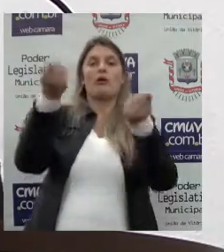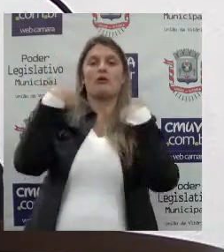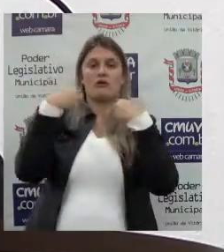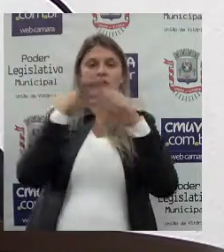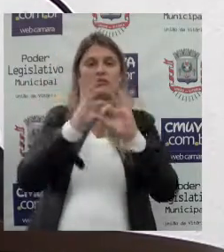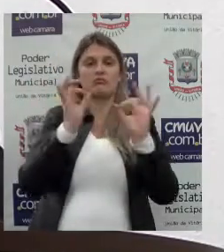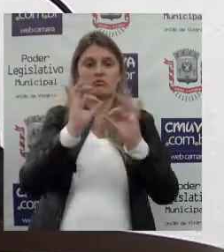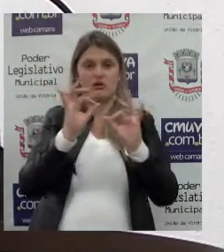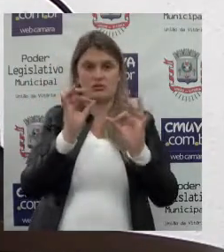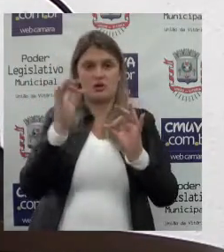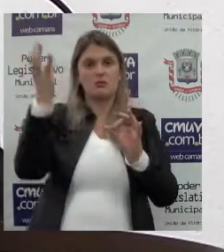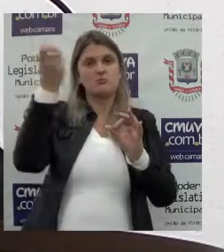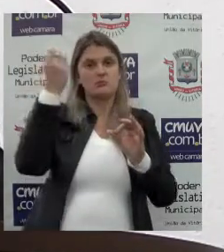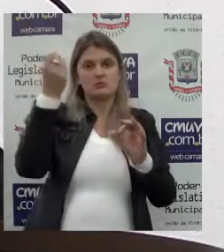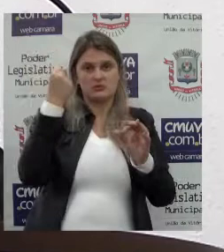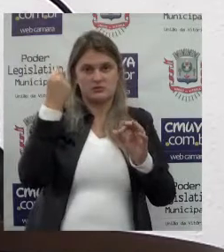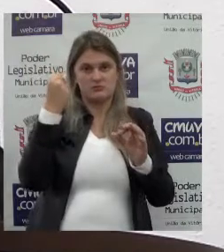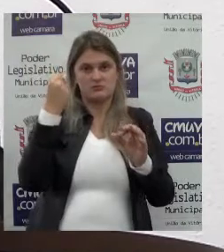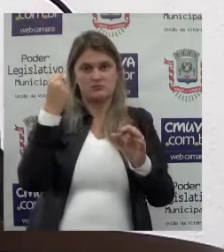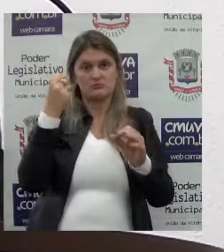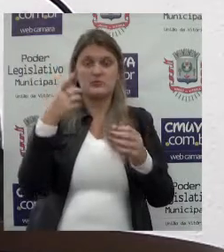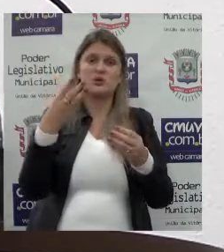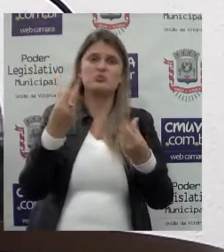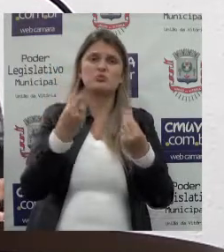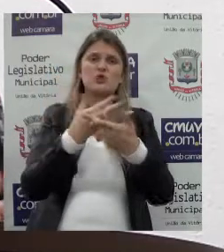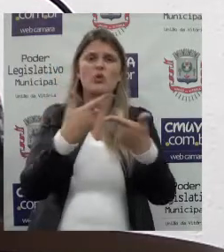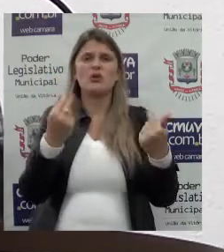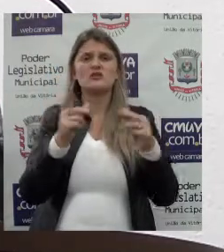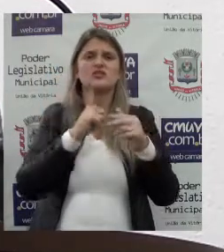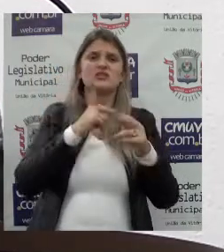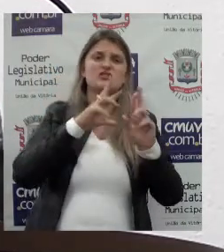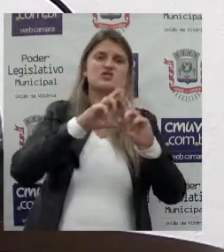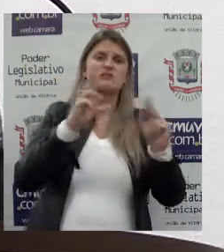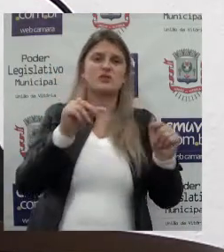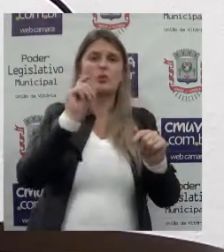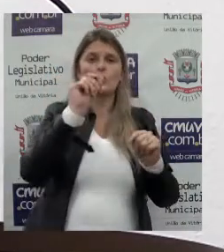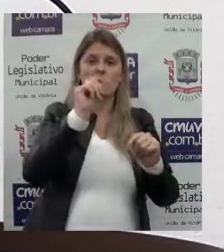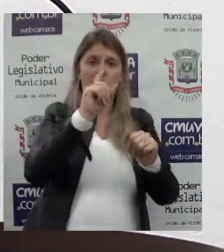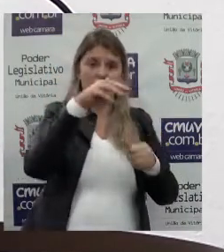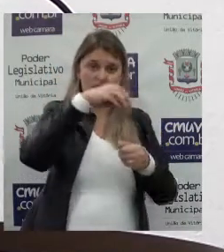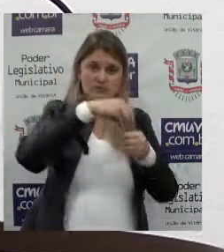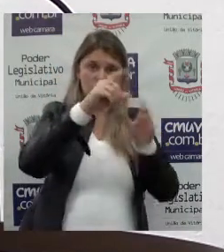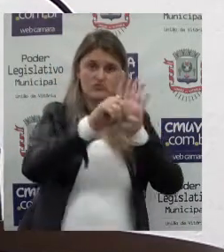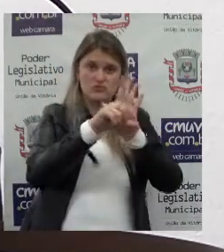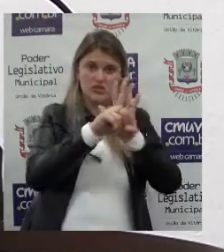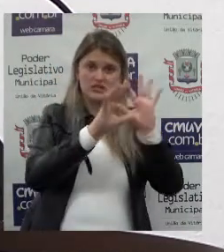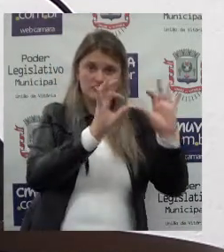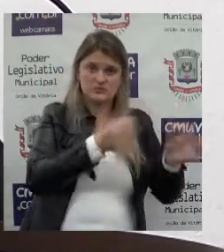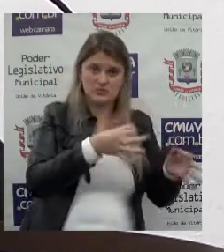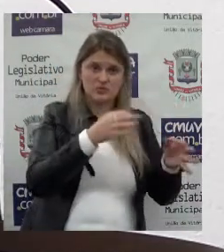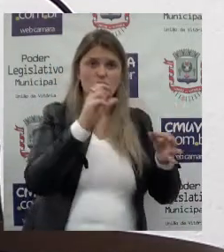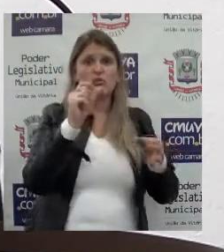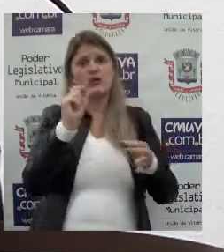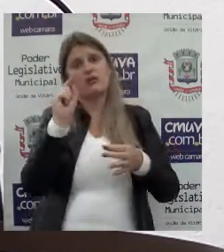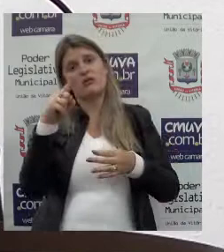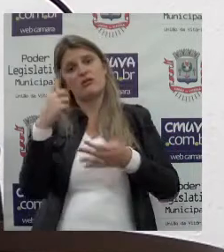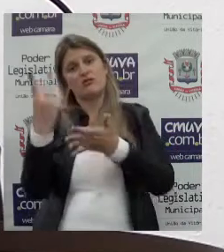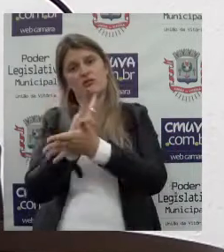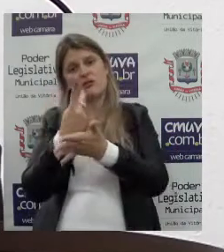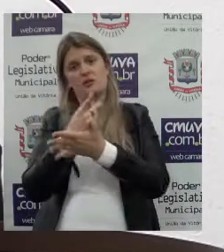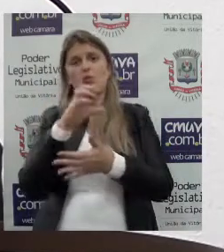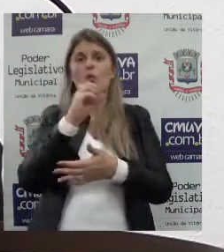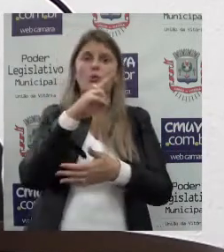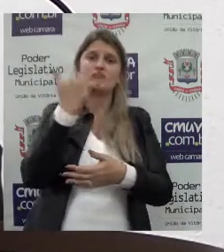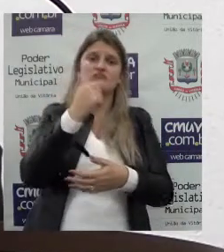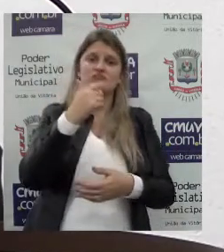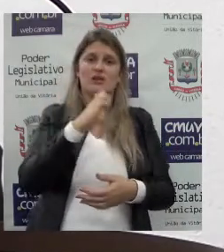braço, perder uma perna na empresa. É legal o que ele está fazendo? É, mas é imoral. Então essas diferenciações, elas têm complicações na vida policial,